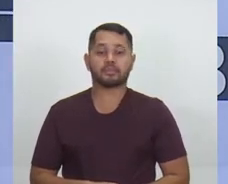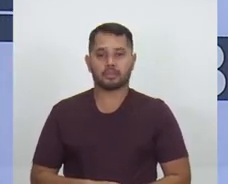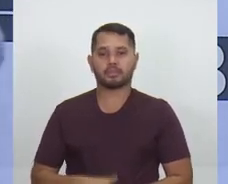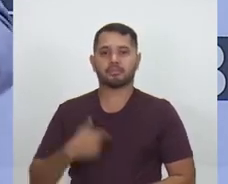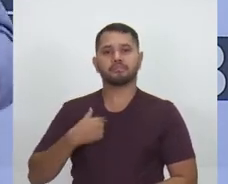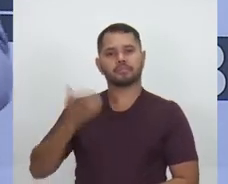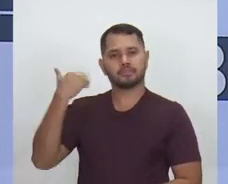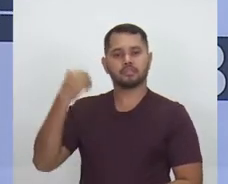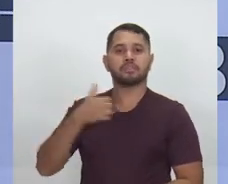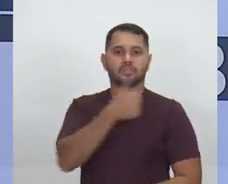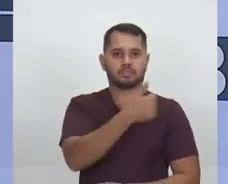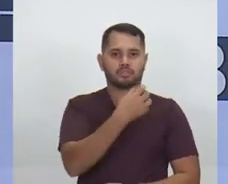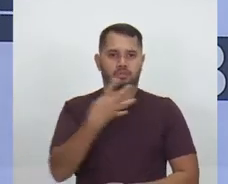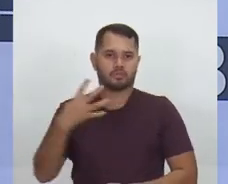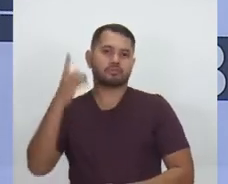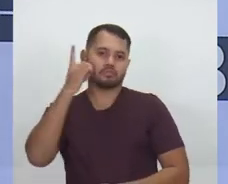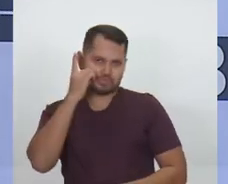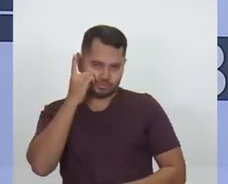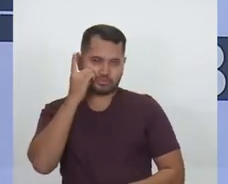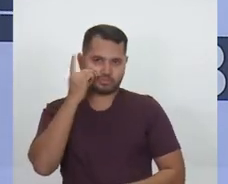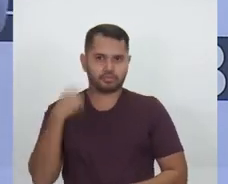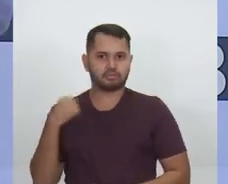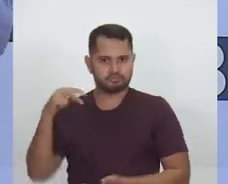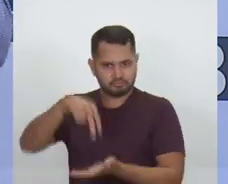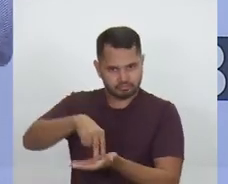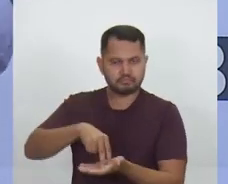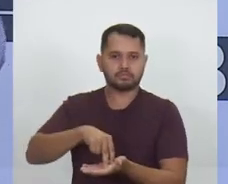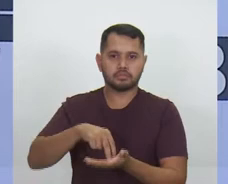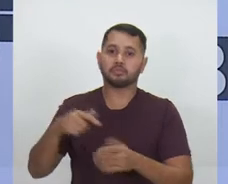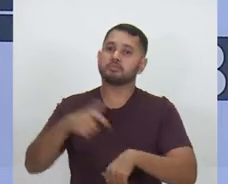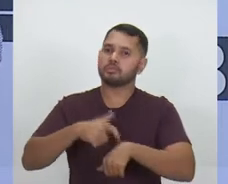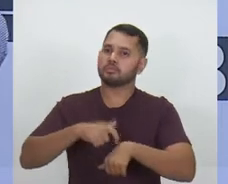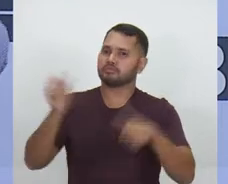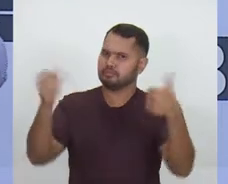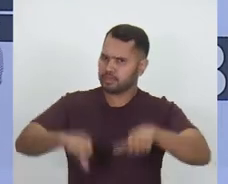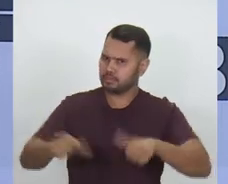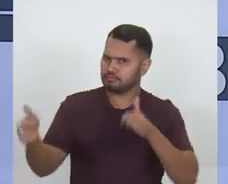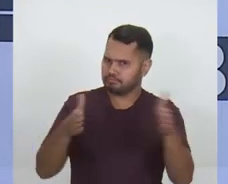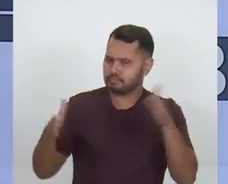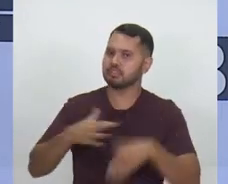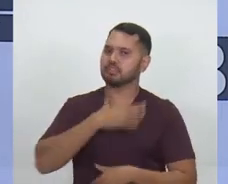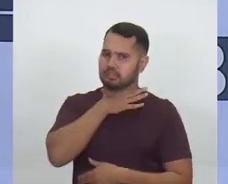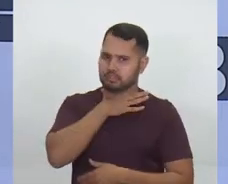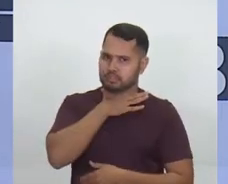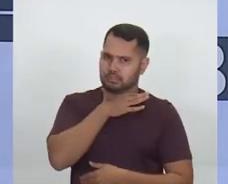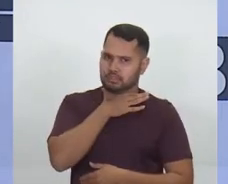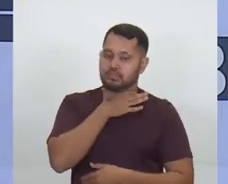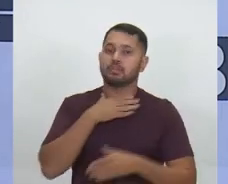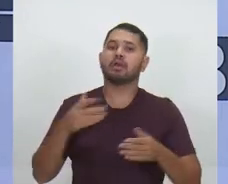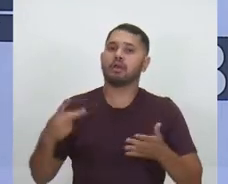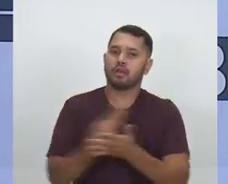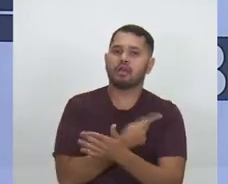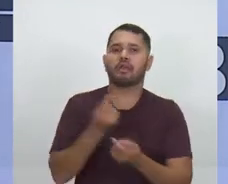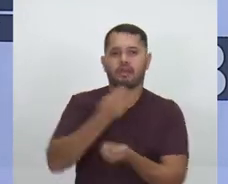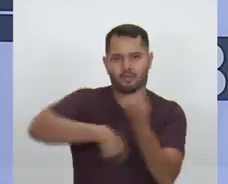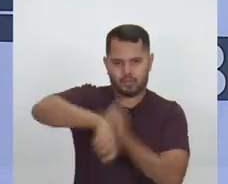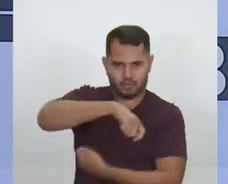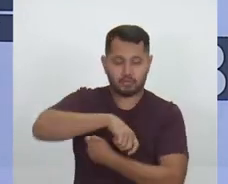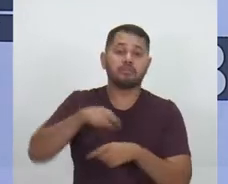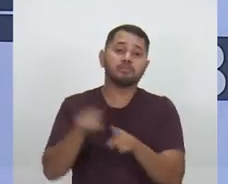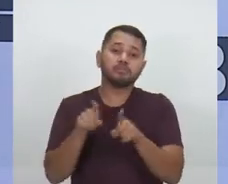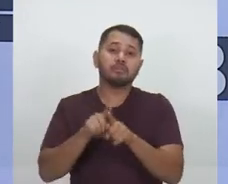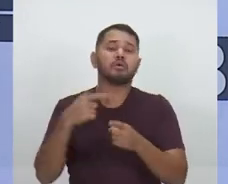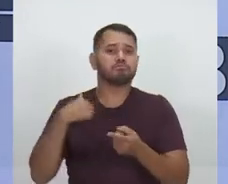estado por 144 dias repito no pior momento da nossa crise da crise econômica inclusive